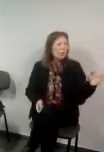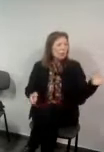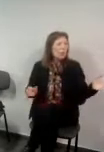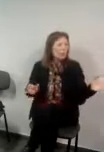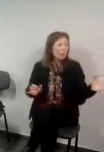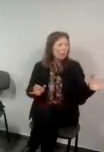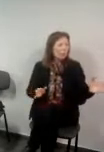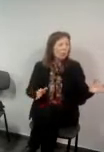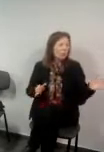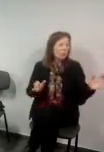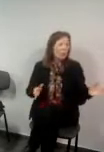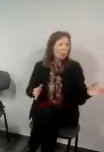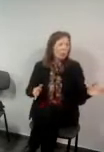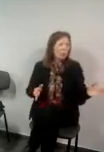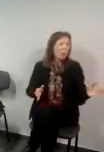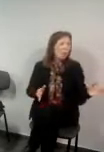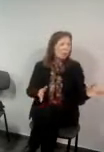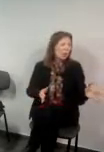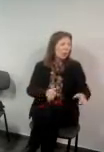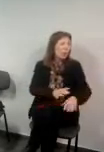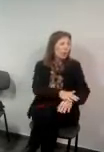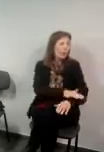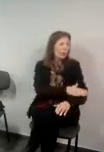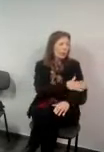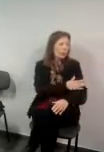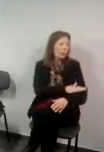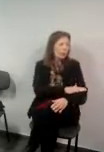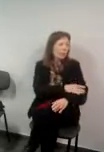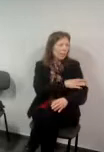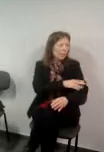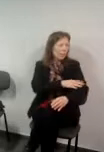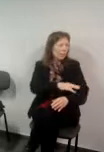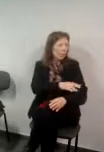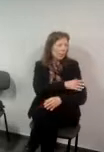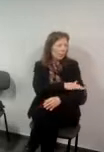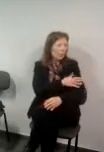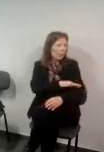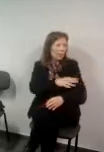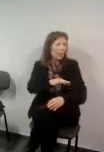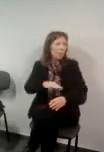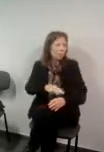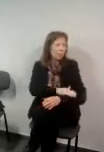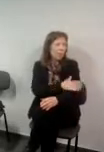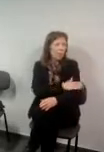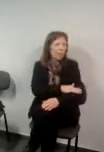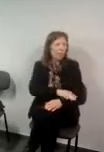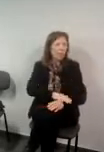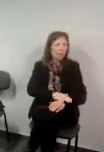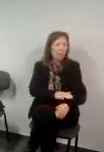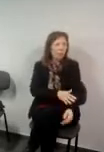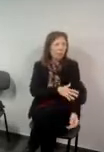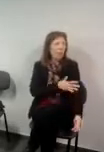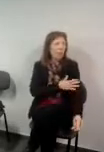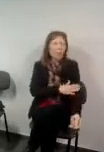Já viu alguém com sarampo? Aquele é um cancerão típico, né? Aquele todo vermelhão, assim, fica áspera a pele, assim, né?